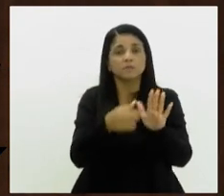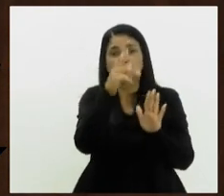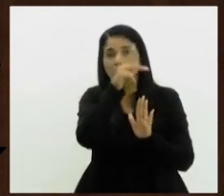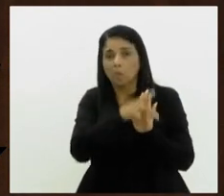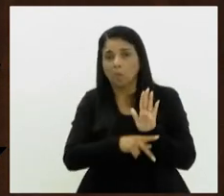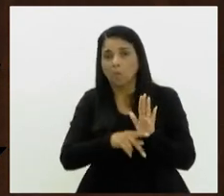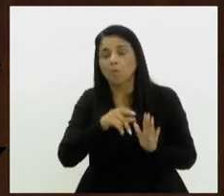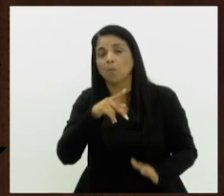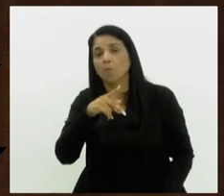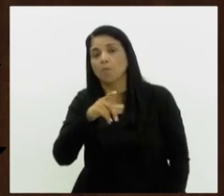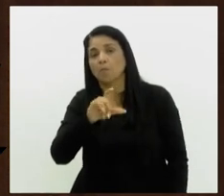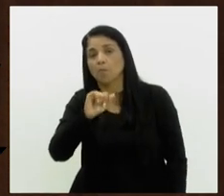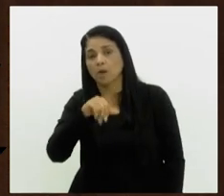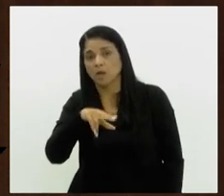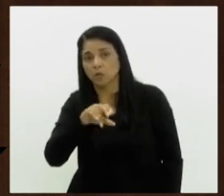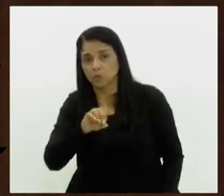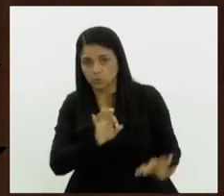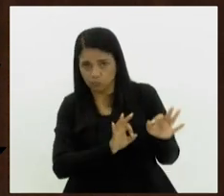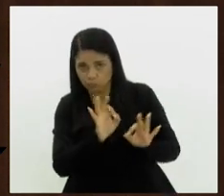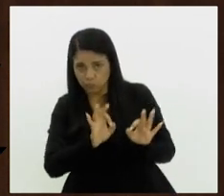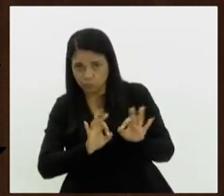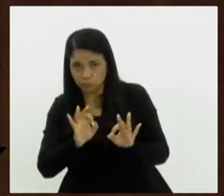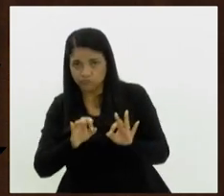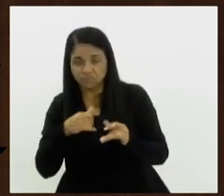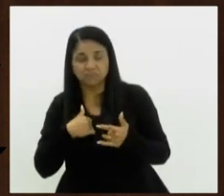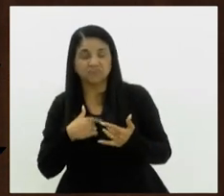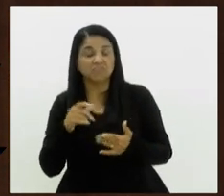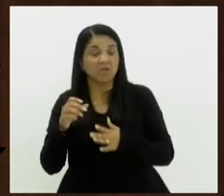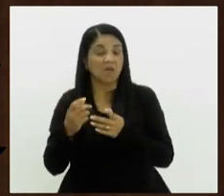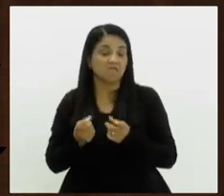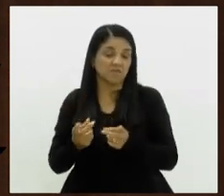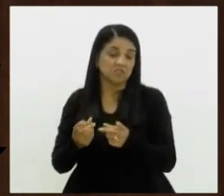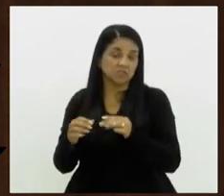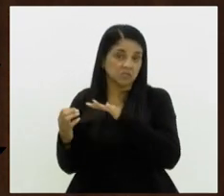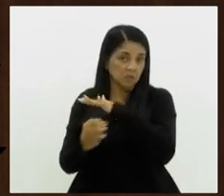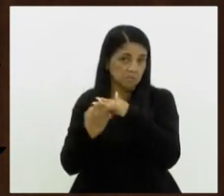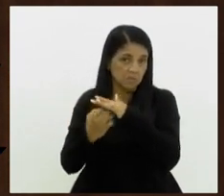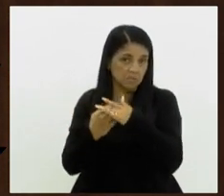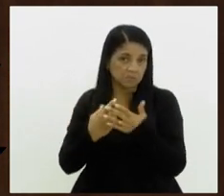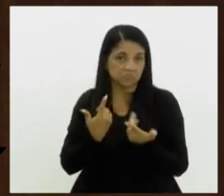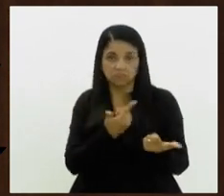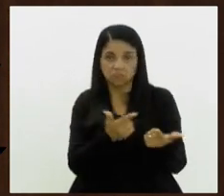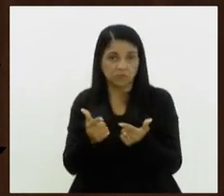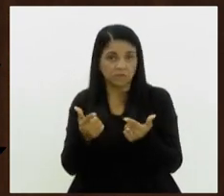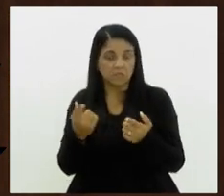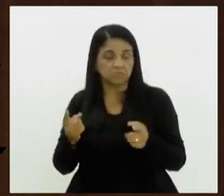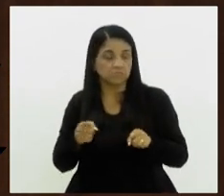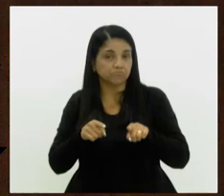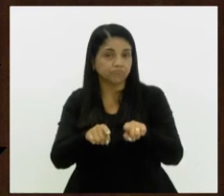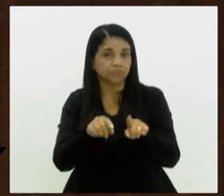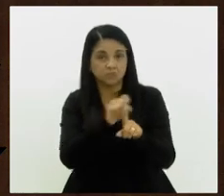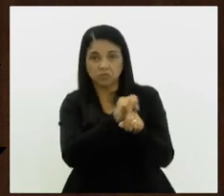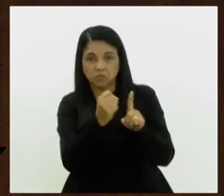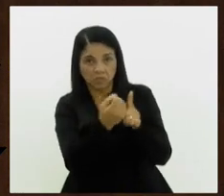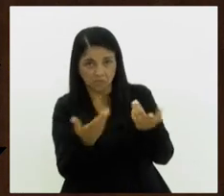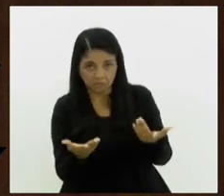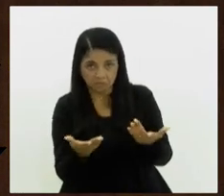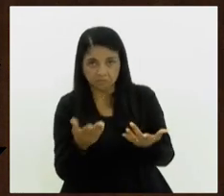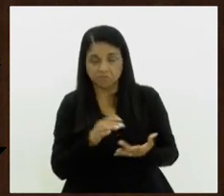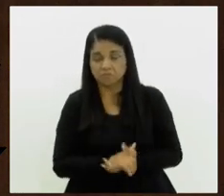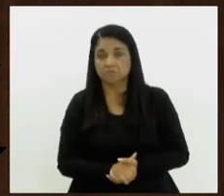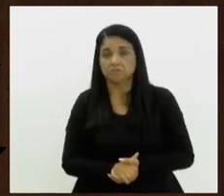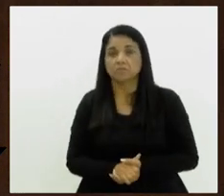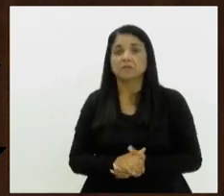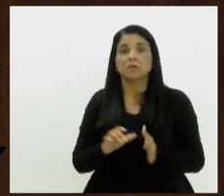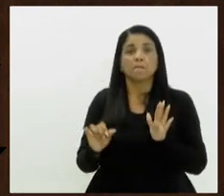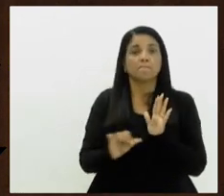Não foi apresentado, pelo contrário, a empresa foi vendida sem nenhuma contrapartida social. Né? Então, já temos aí